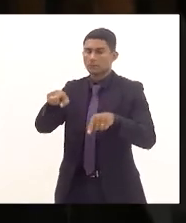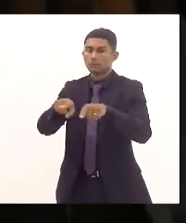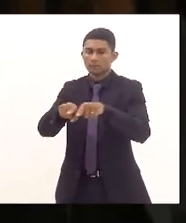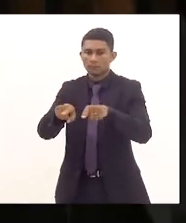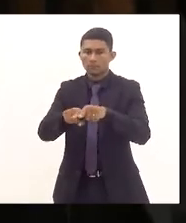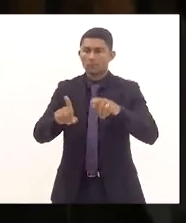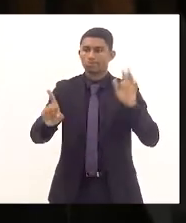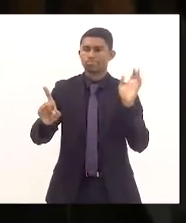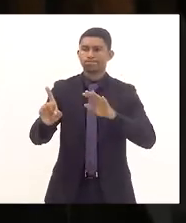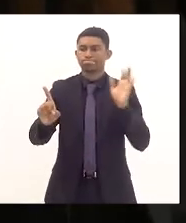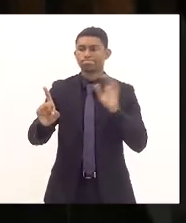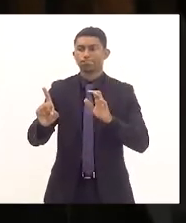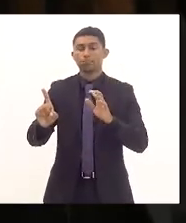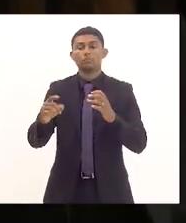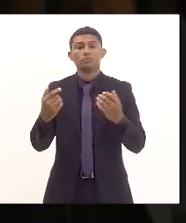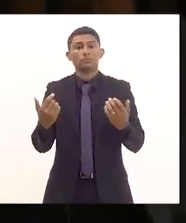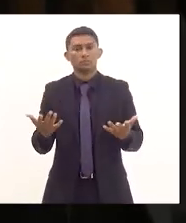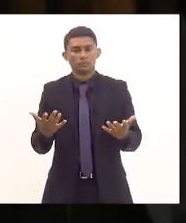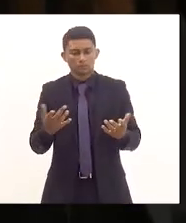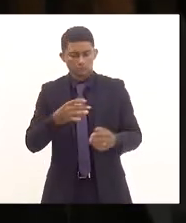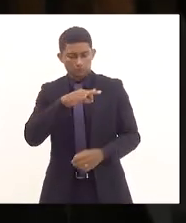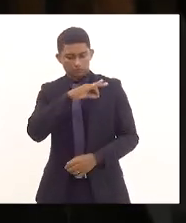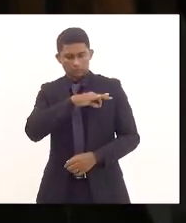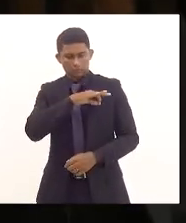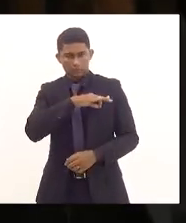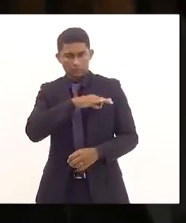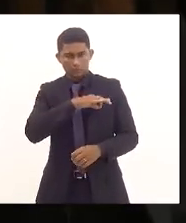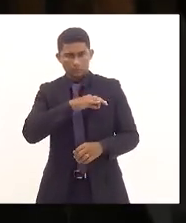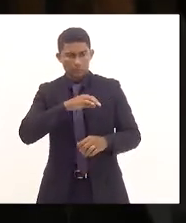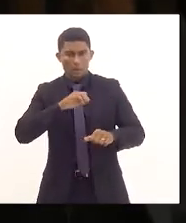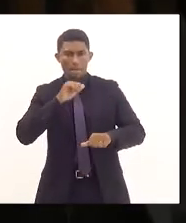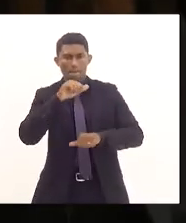deveria ser é automática